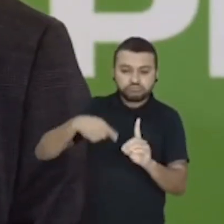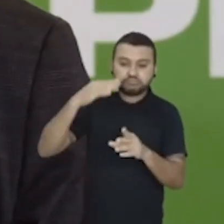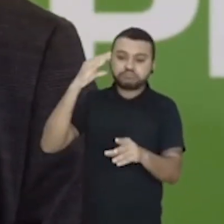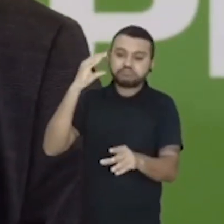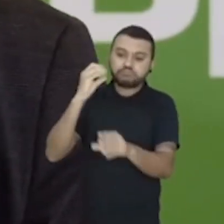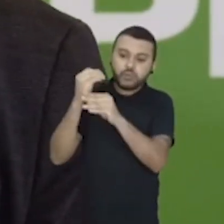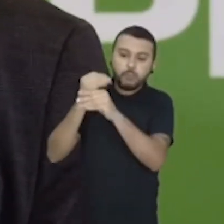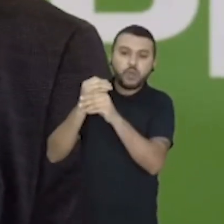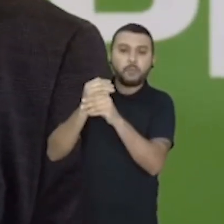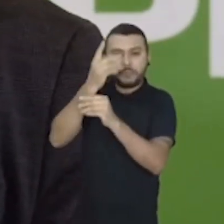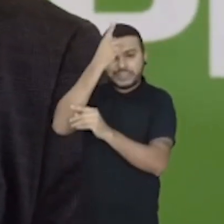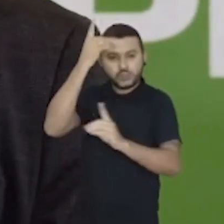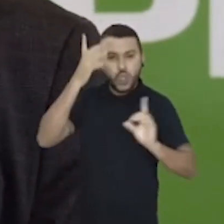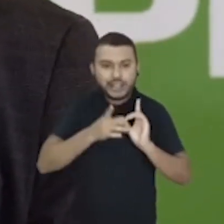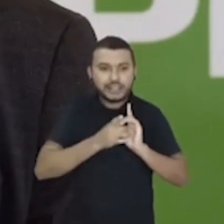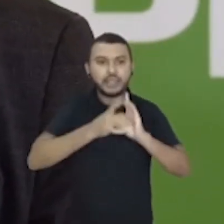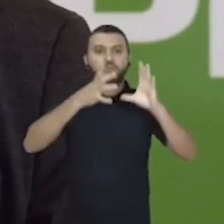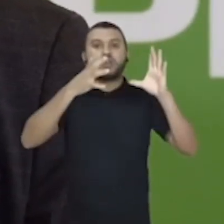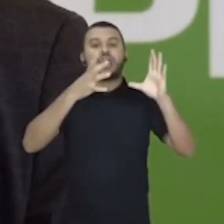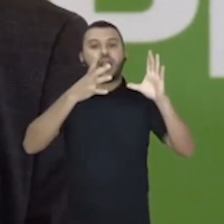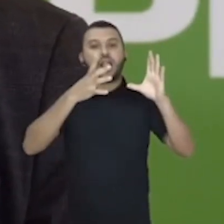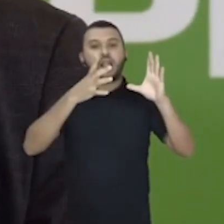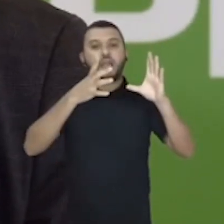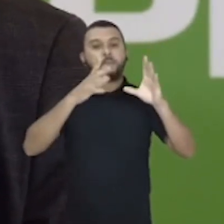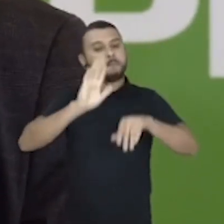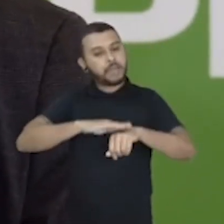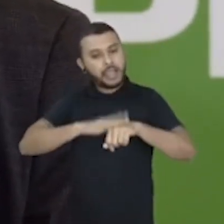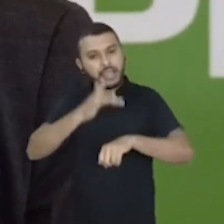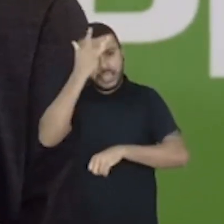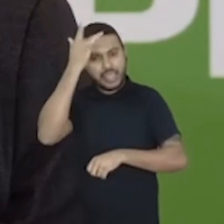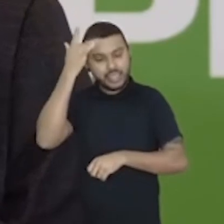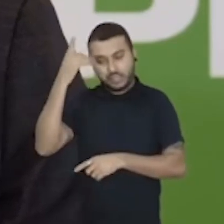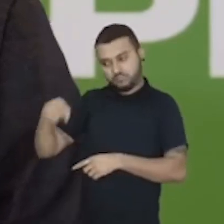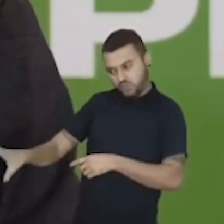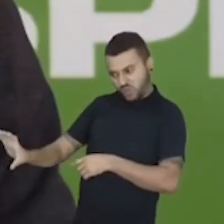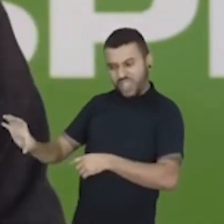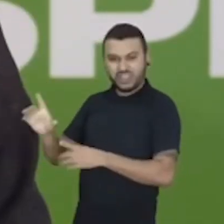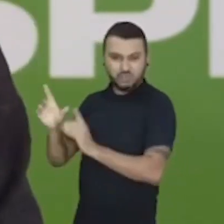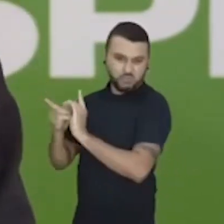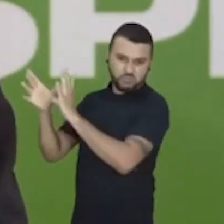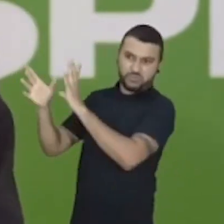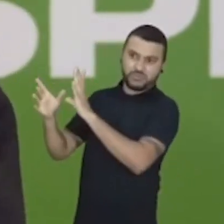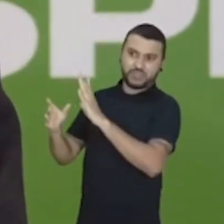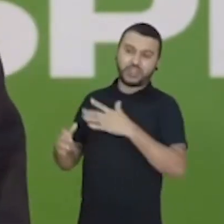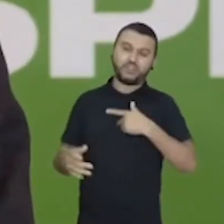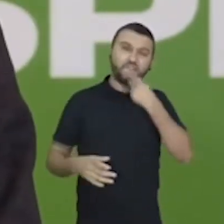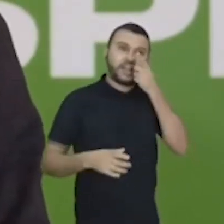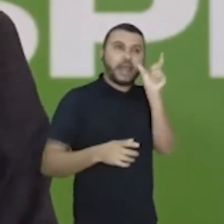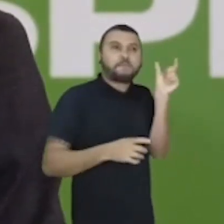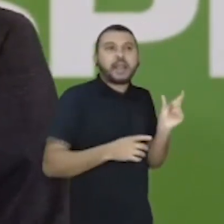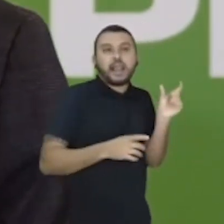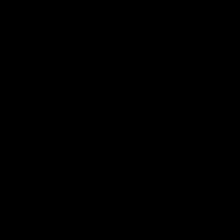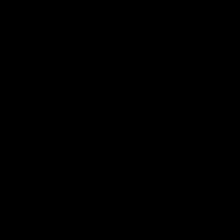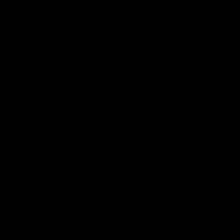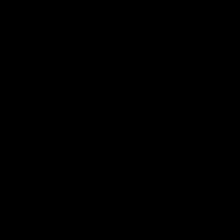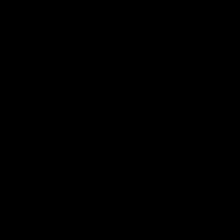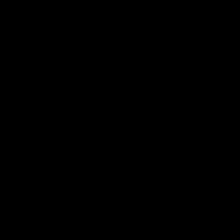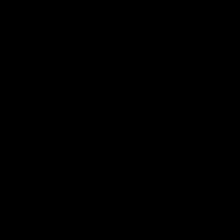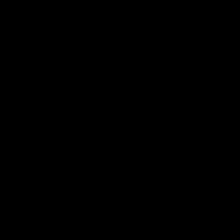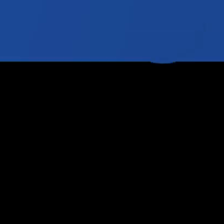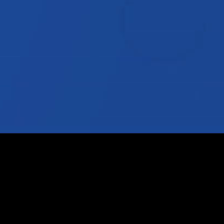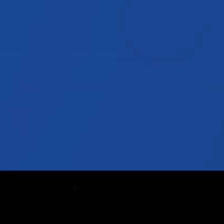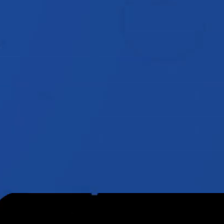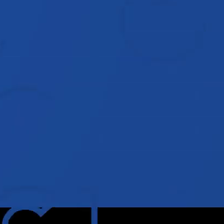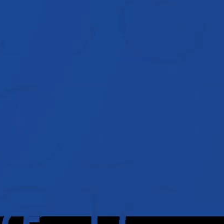Democratas contra aqueles que não são Democratas eu não ia de outra palavra não apareceu ofensivo